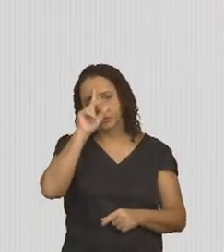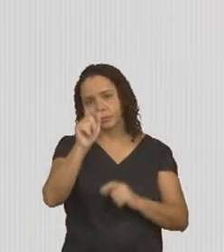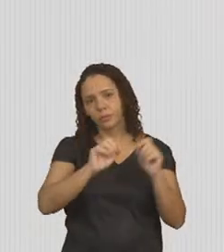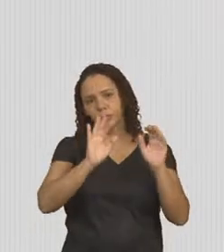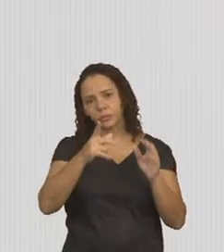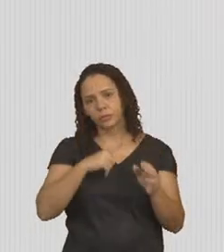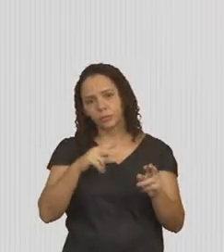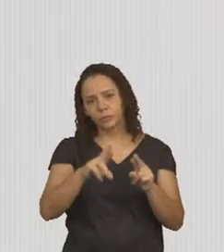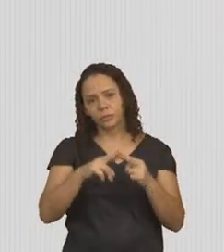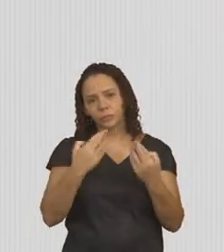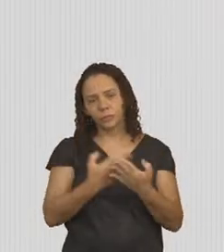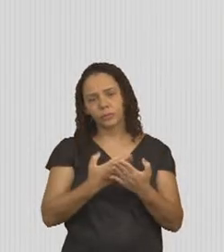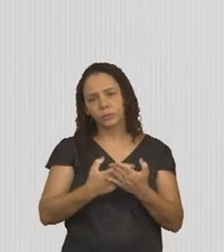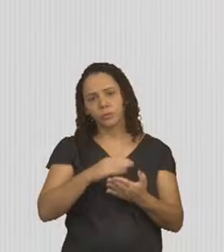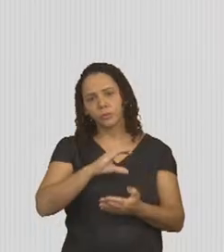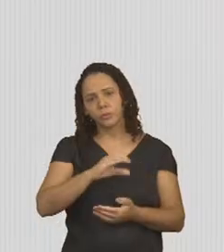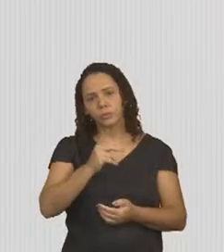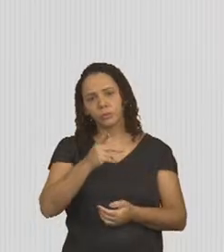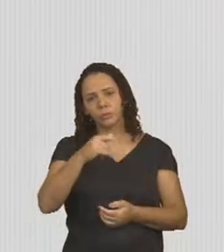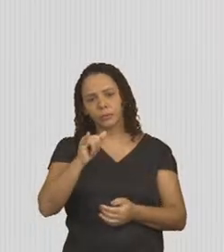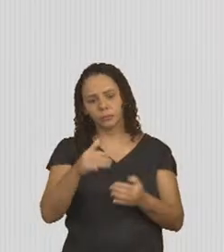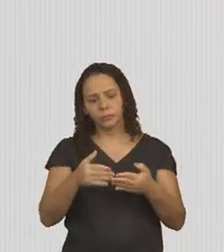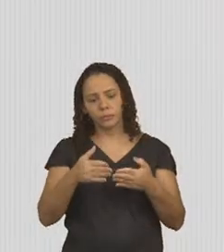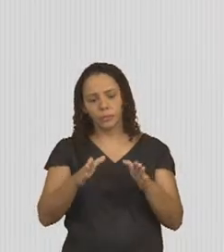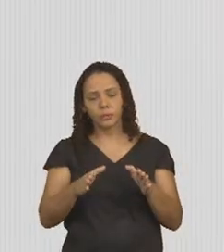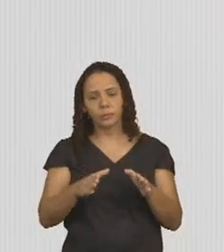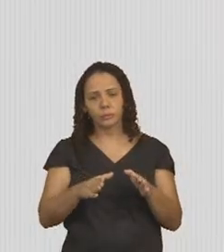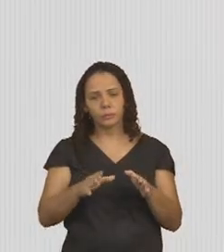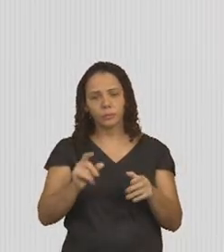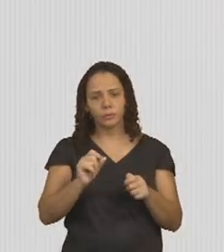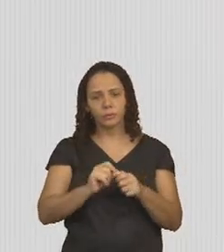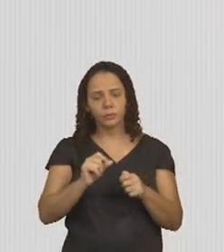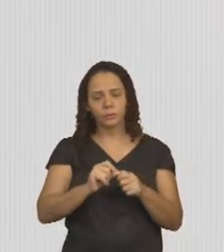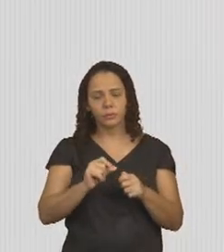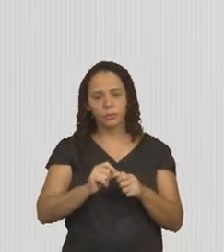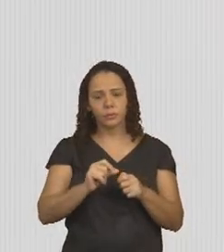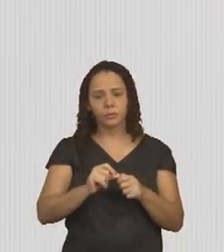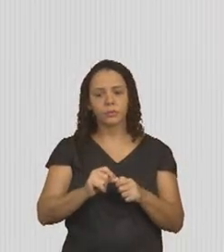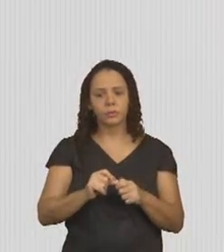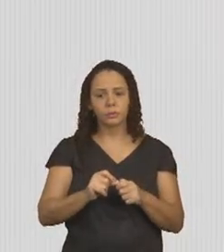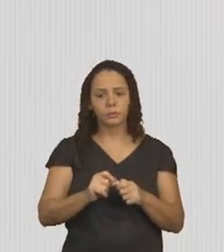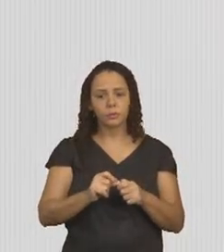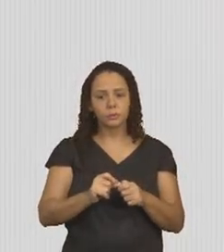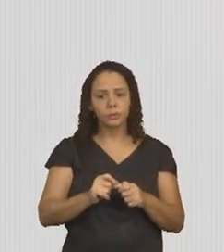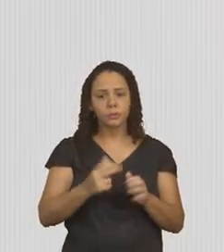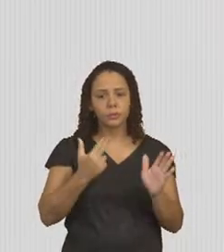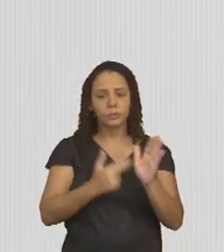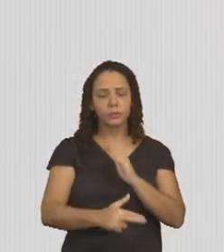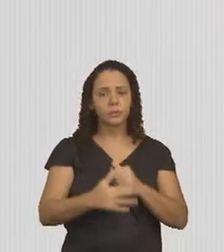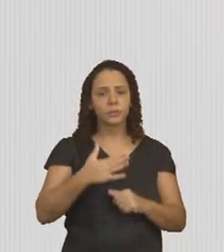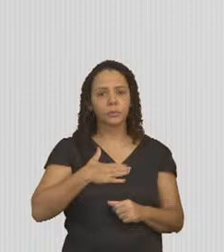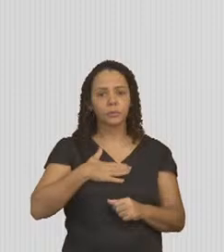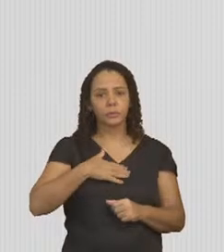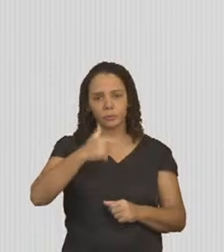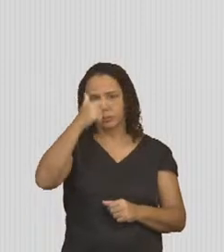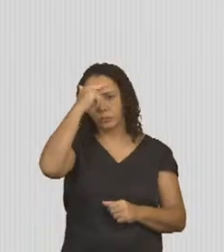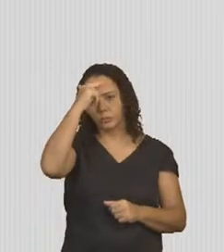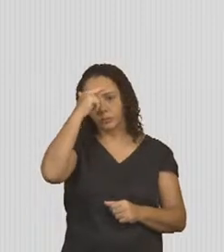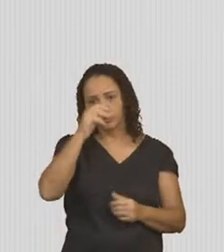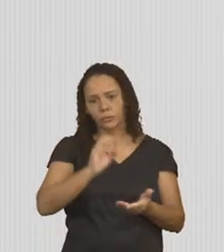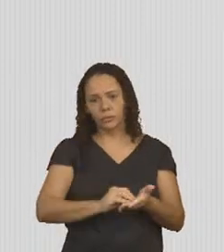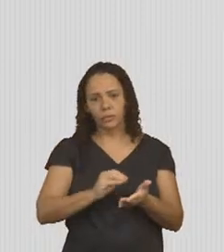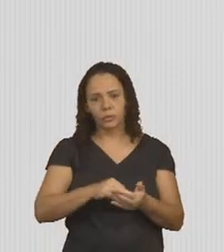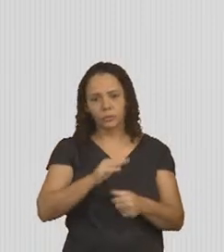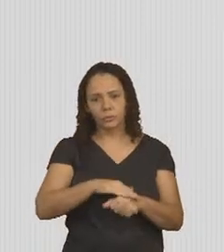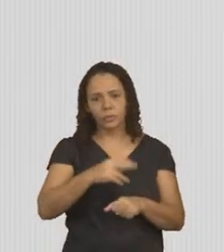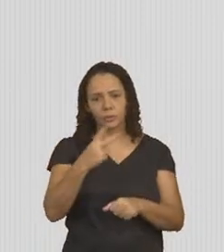tem um requerimento de CPI aberto aqui, que foi feito e já foi assinado por mim e pelo vereador Luiz Flávio, que aguarda apenas mais 2 assinaturas para que seja